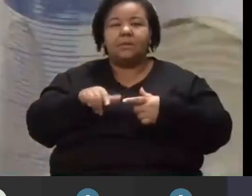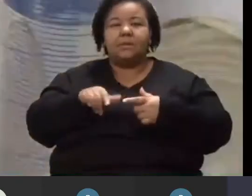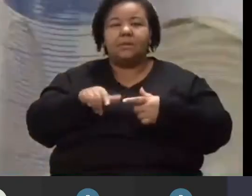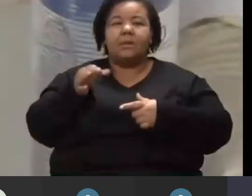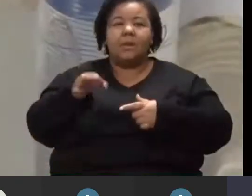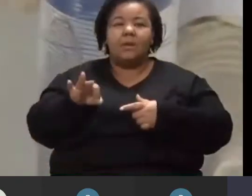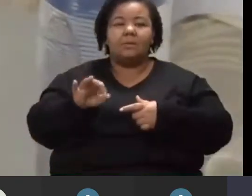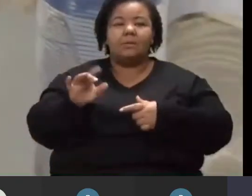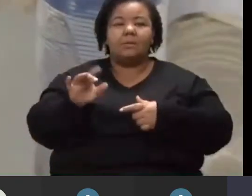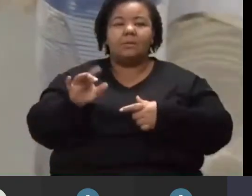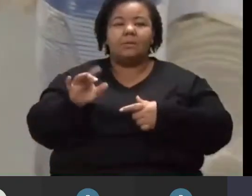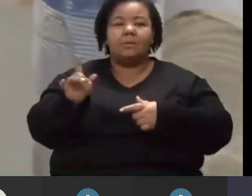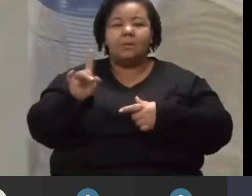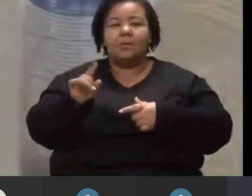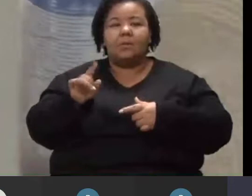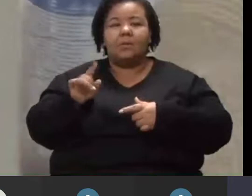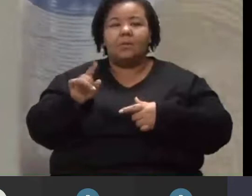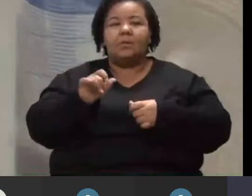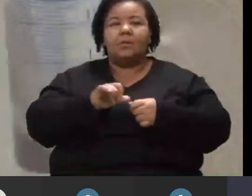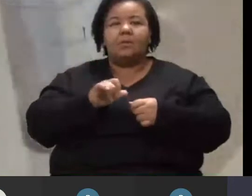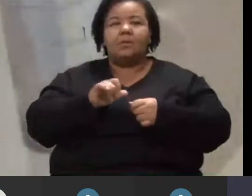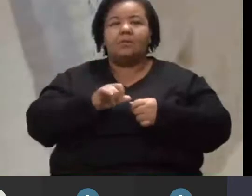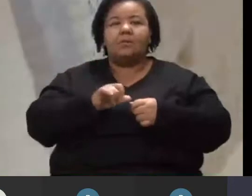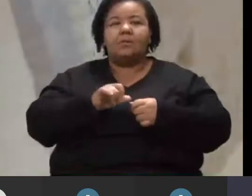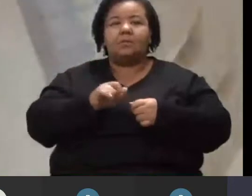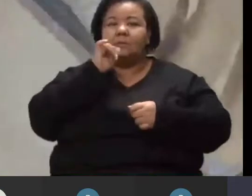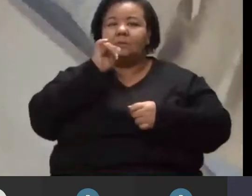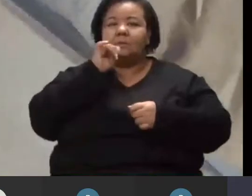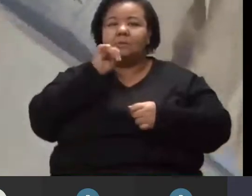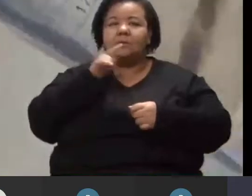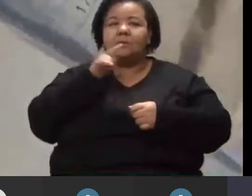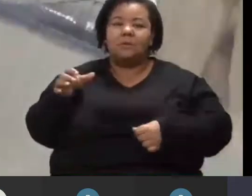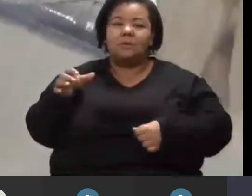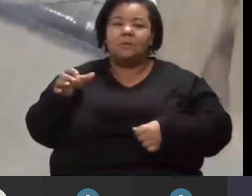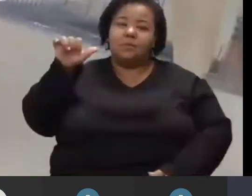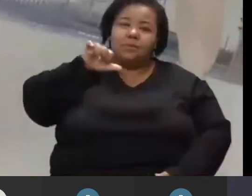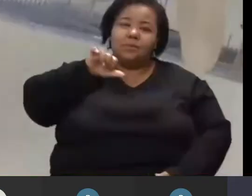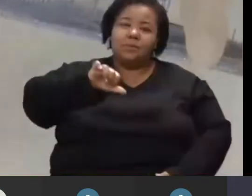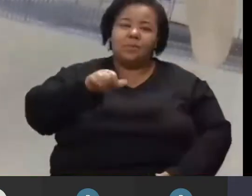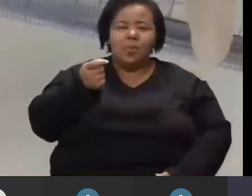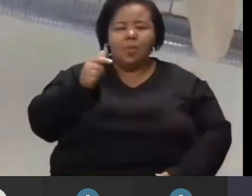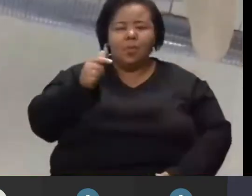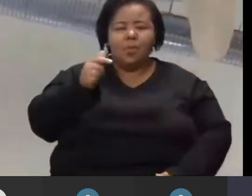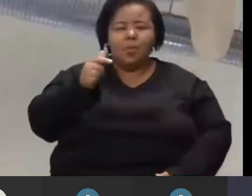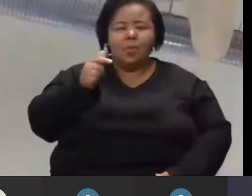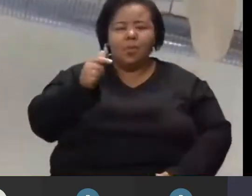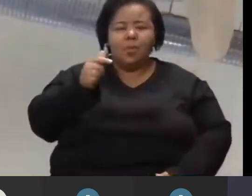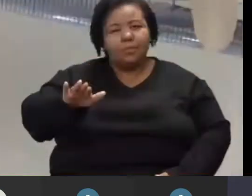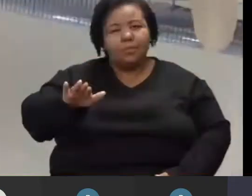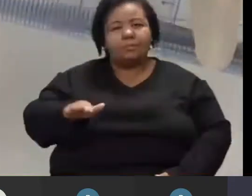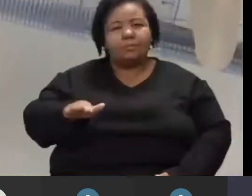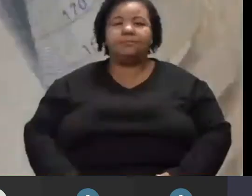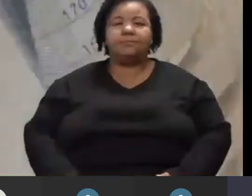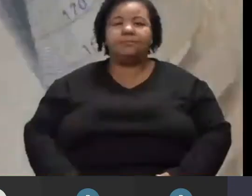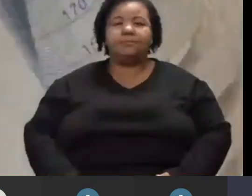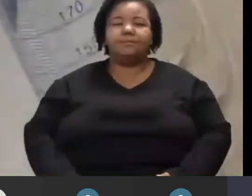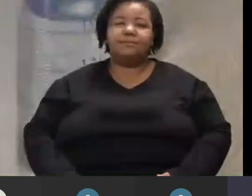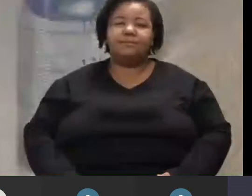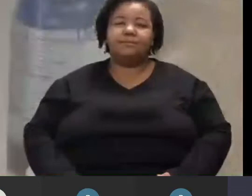fazer? Você vai desprezar esse excesso de água. Então, você despreza ali o